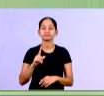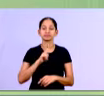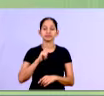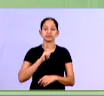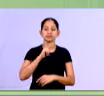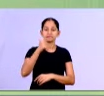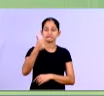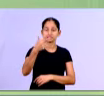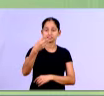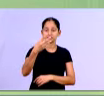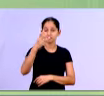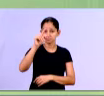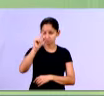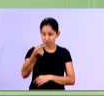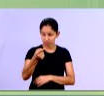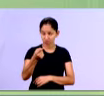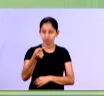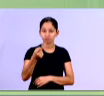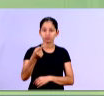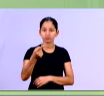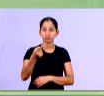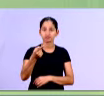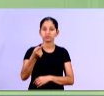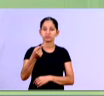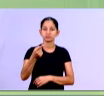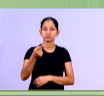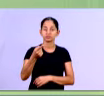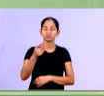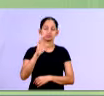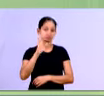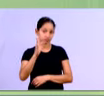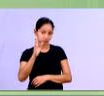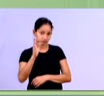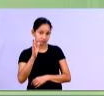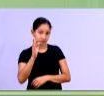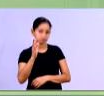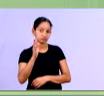mil. Ok? 23 mil.